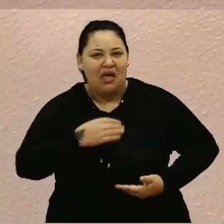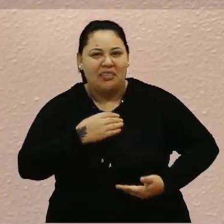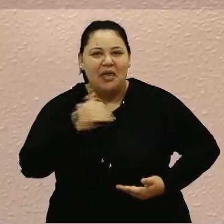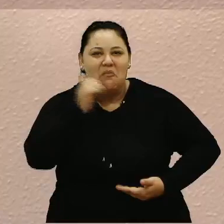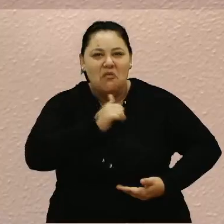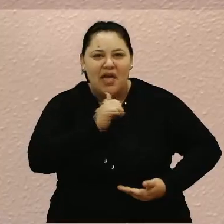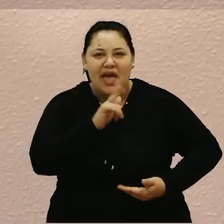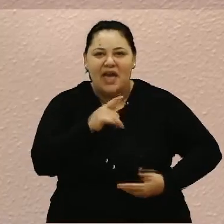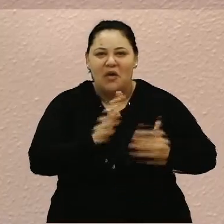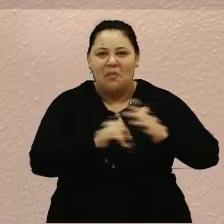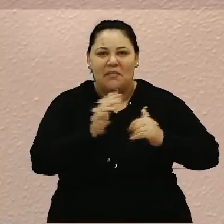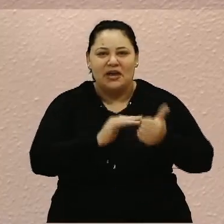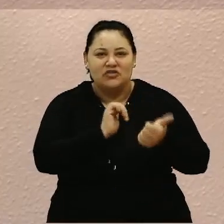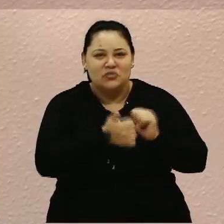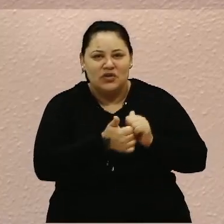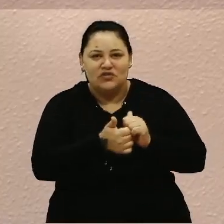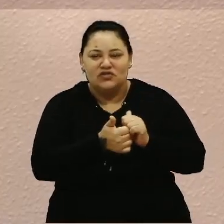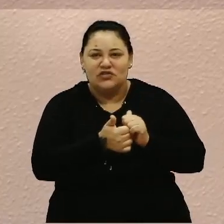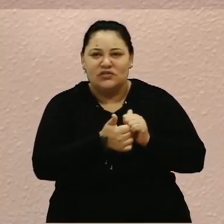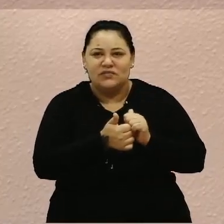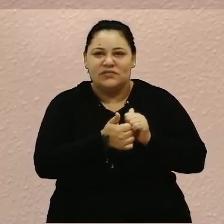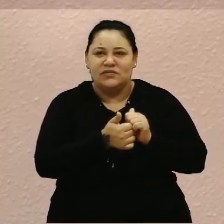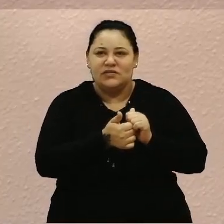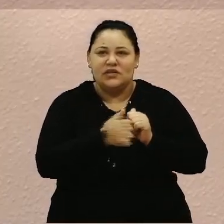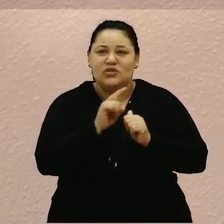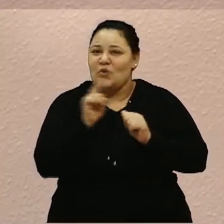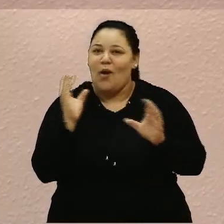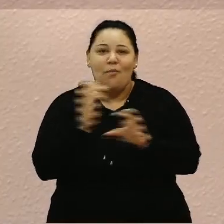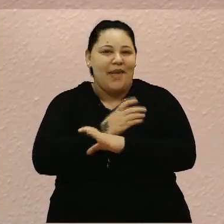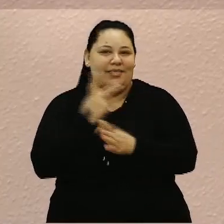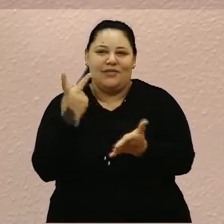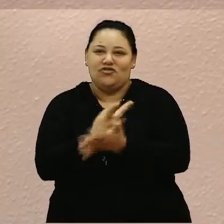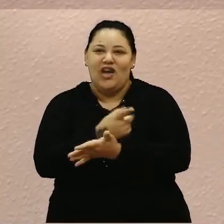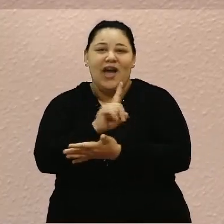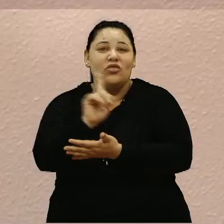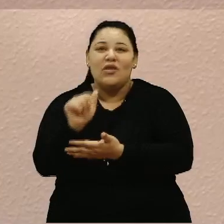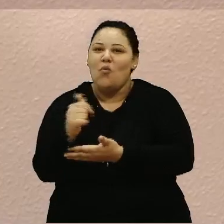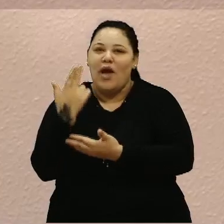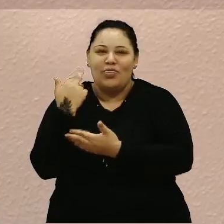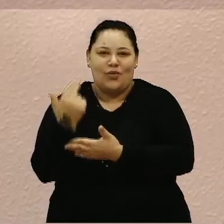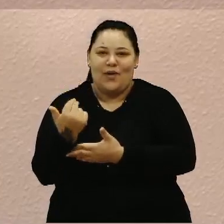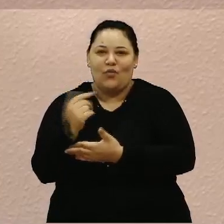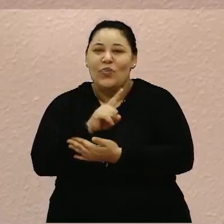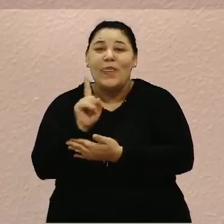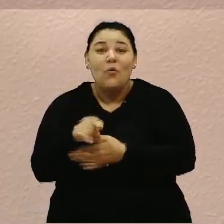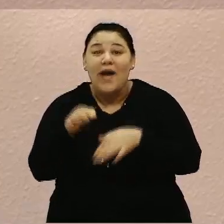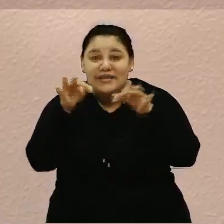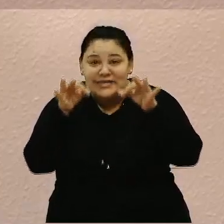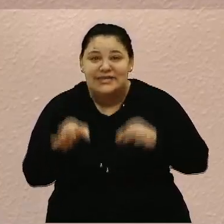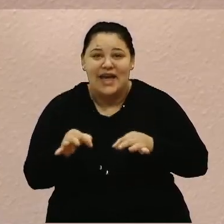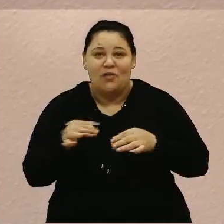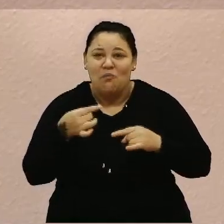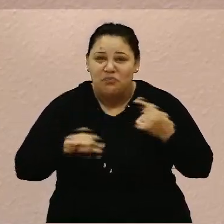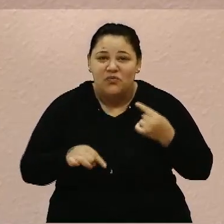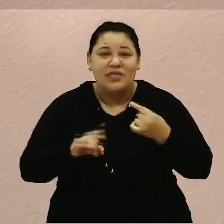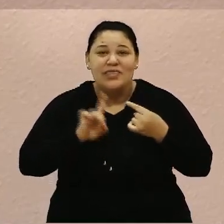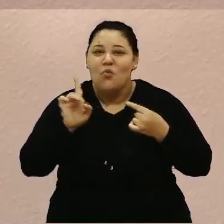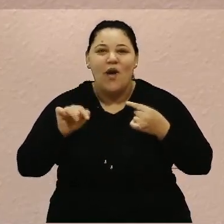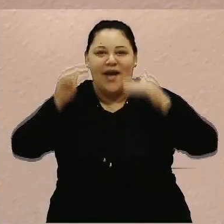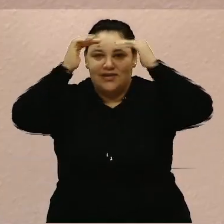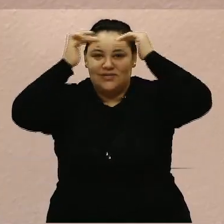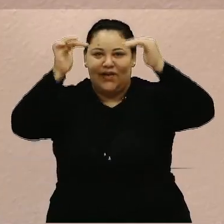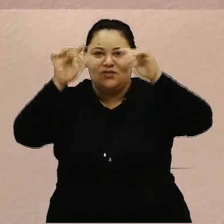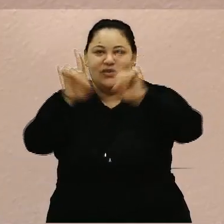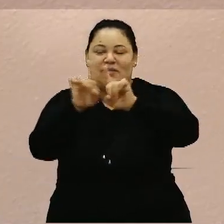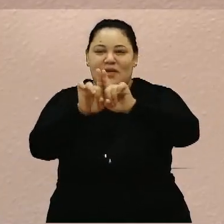se aquilo fosse normal, saibam que isso é totalmente errado, né, totalmente inadequado, totalmente desrespeitoso,